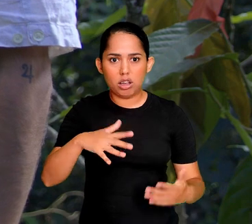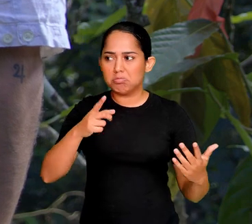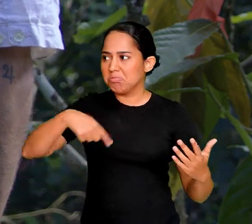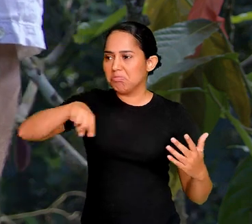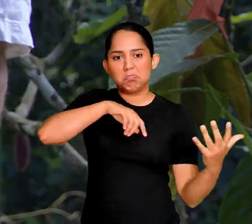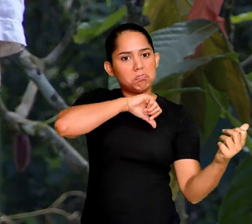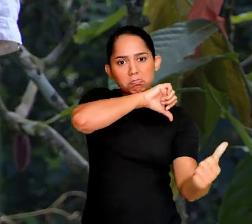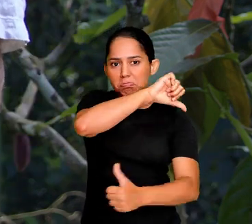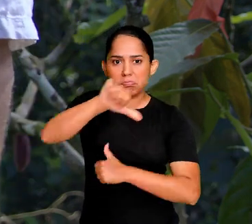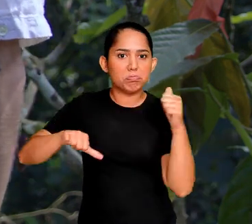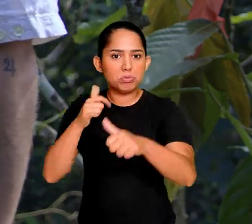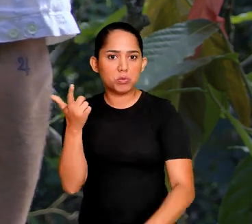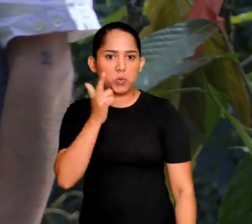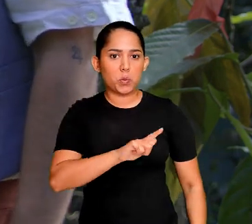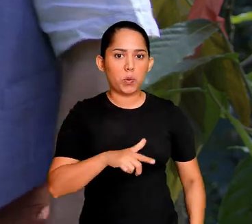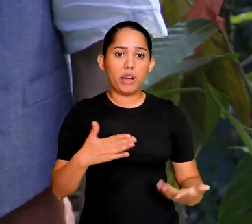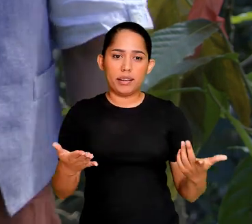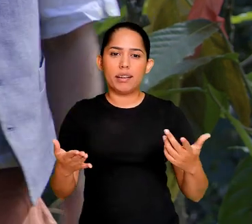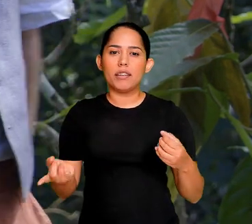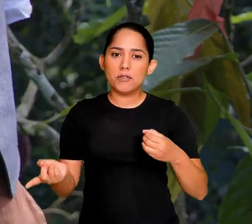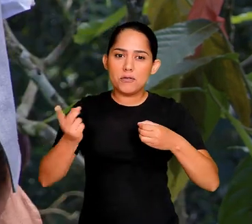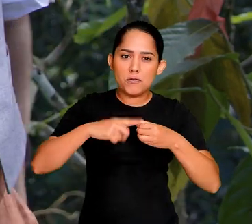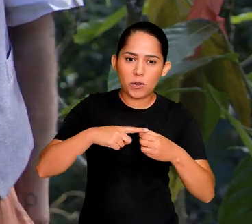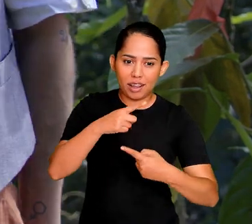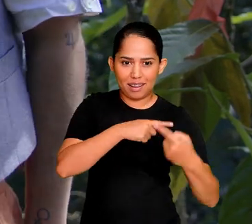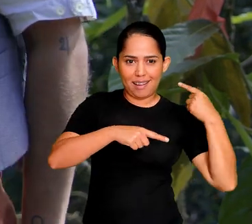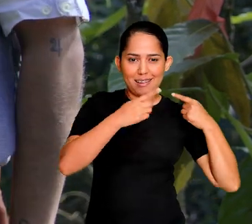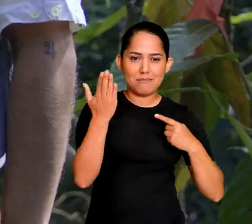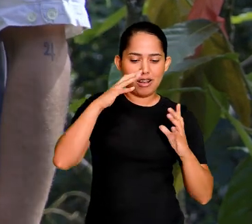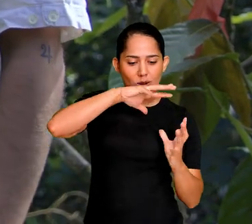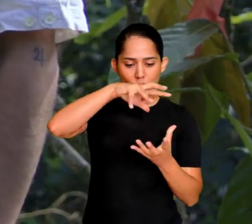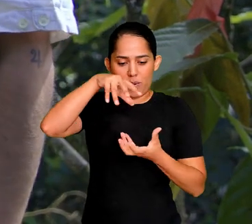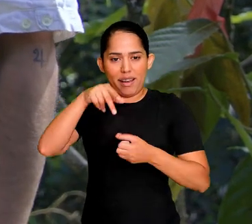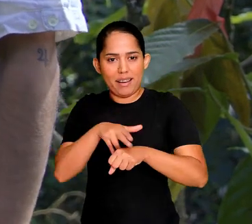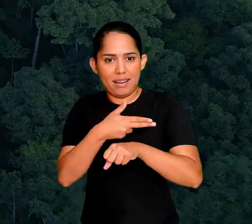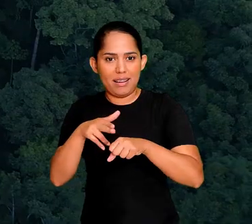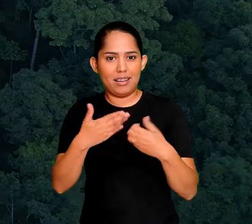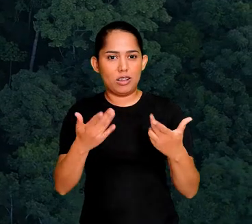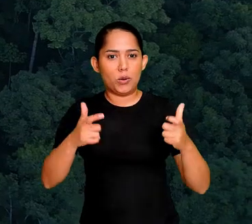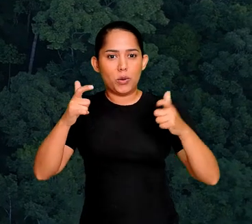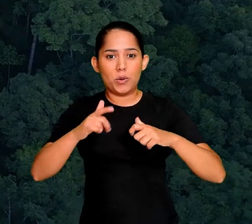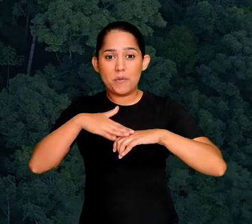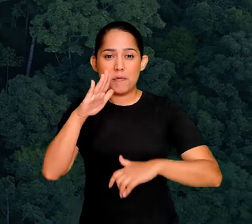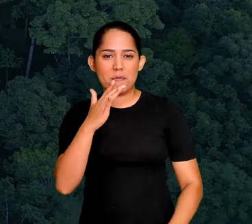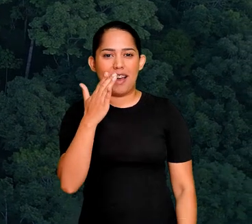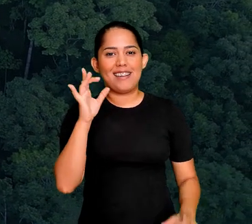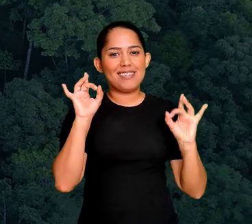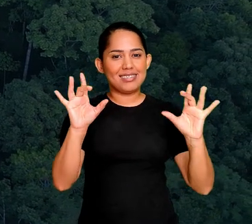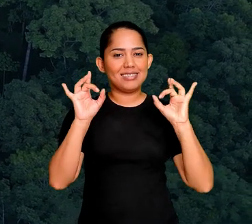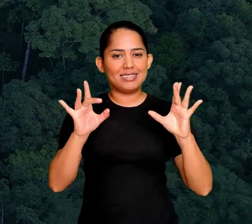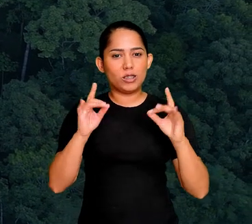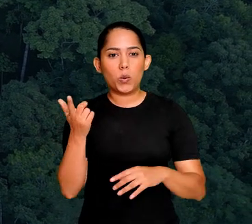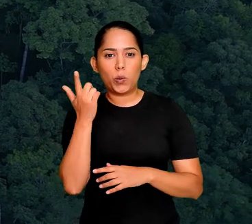de repente a gente faz essa transformação, voltando às nossas origens cacaueiras, de ser o lugar mais especial do